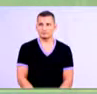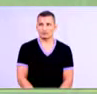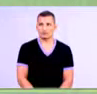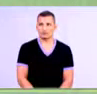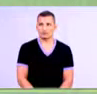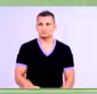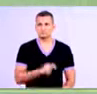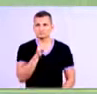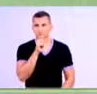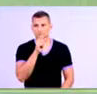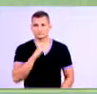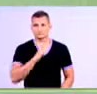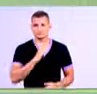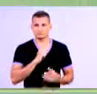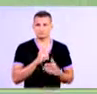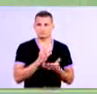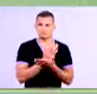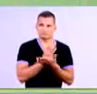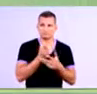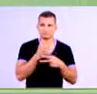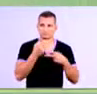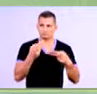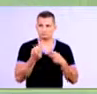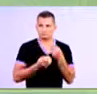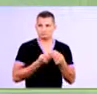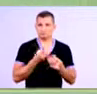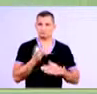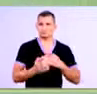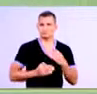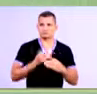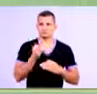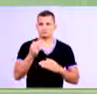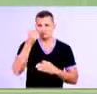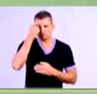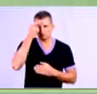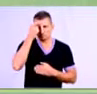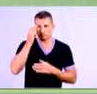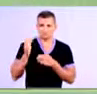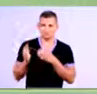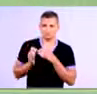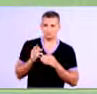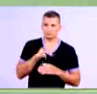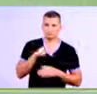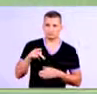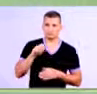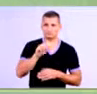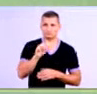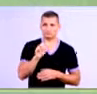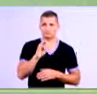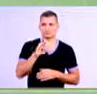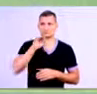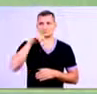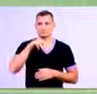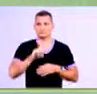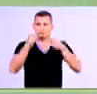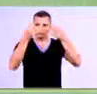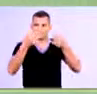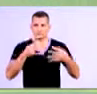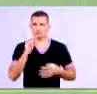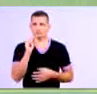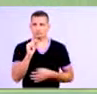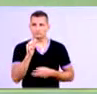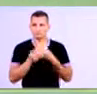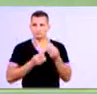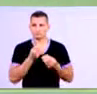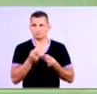Bom, aqui tem algumas coisas sobre os processos cognitivos e eu vou pedir para a professora Sabrina explanar um pouco sobre